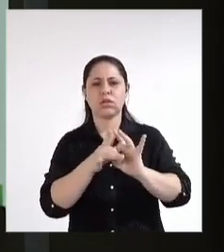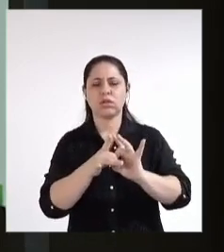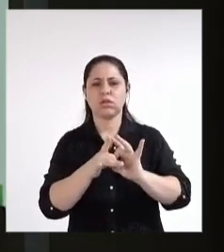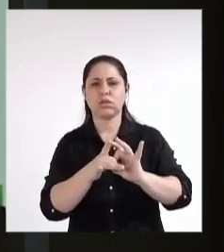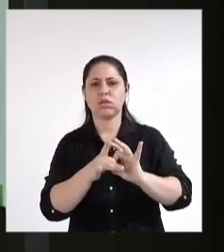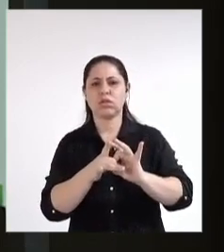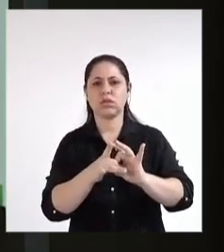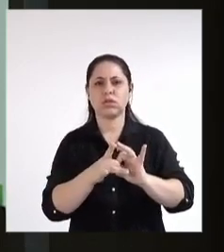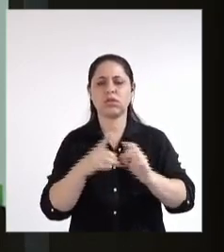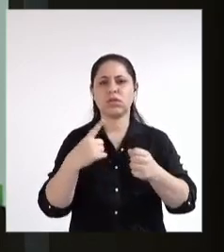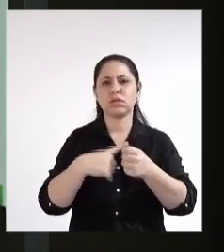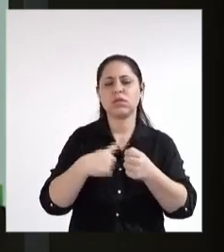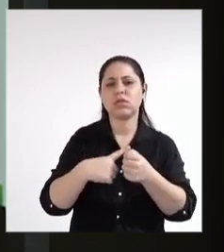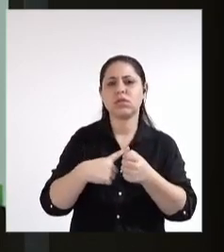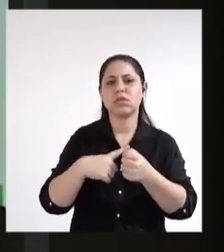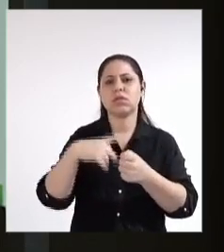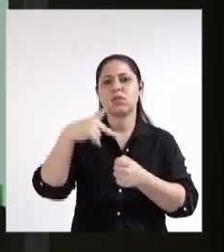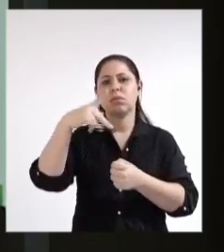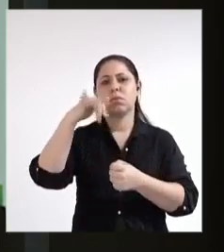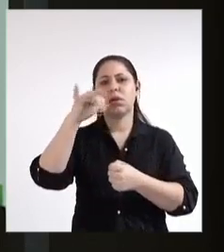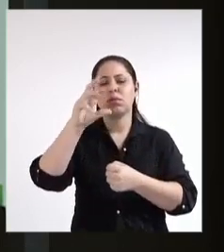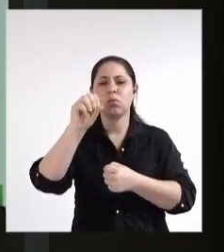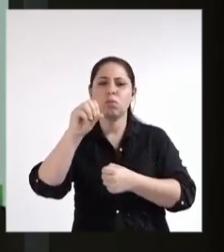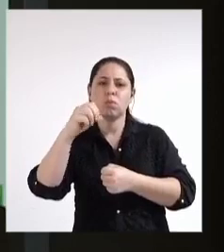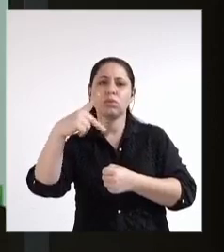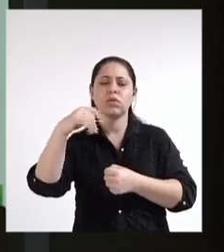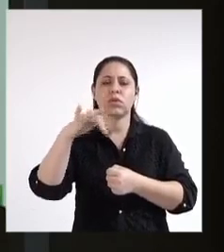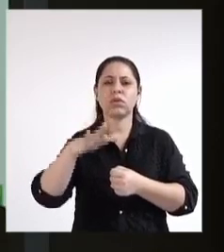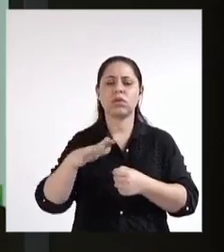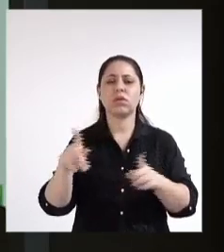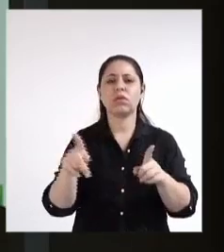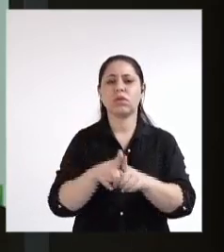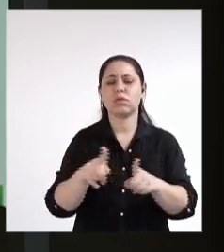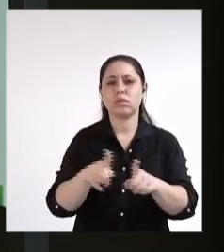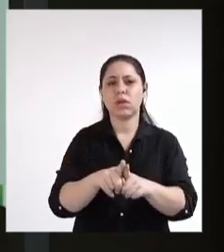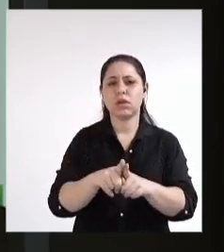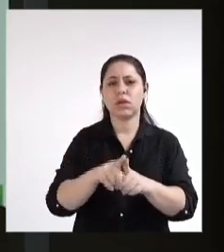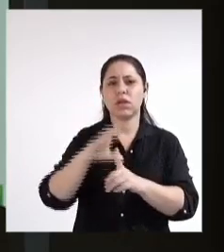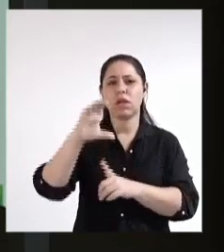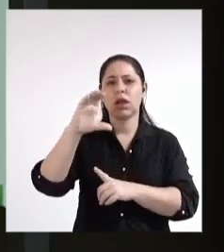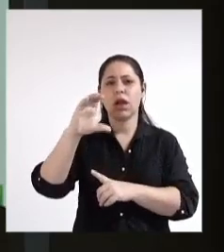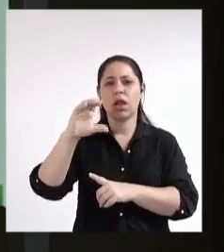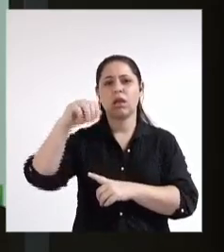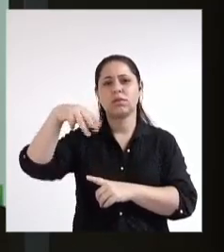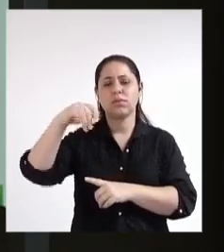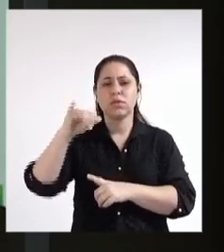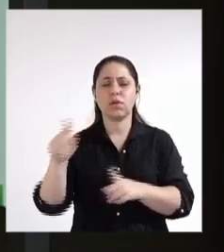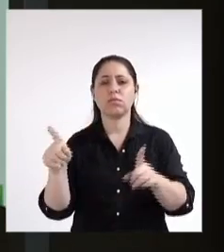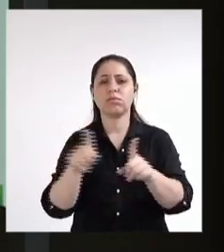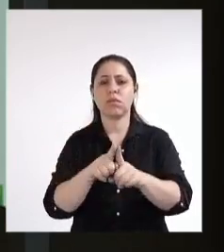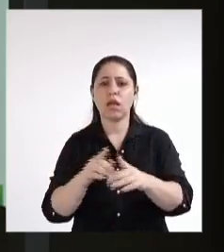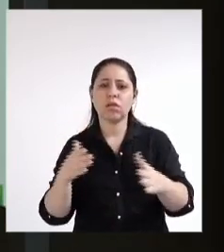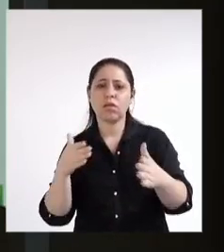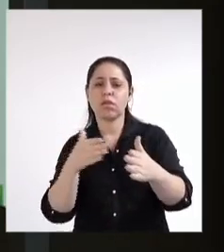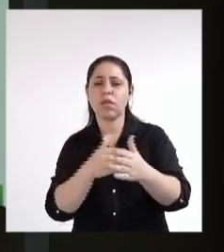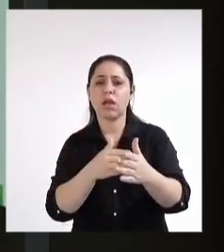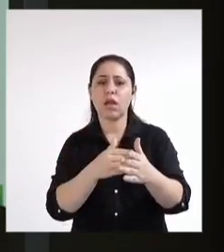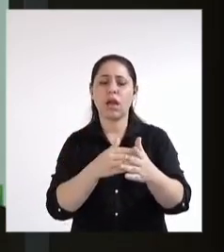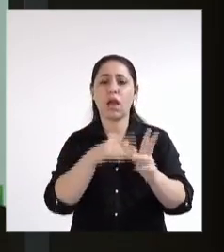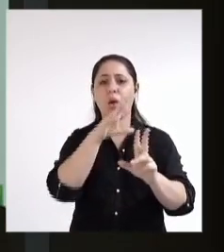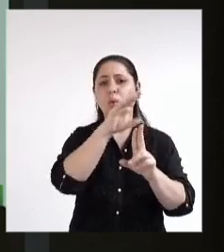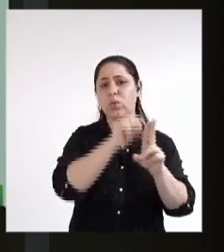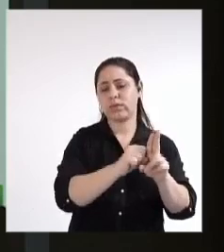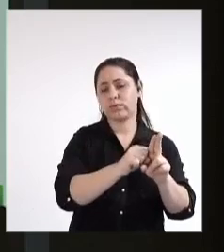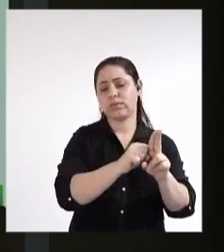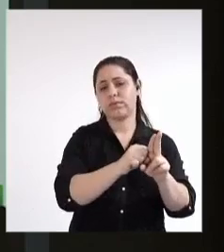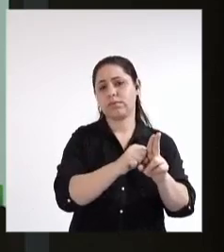é a capitã gaga palmeiras respeitando e camisão até ao mc né o norton está aqui